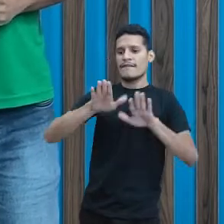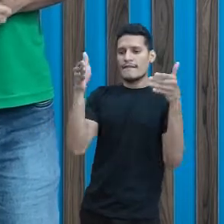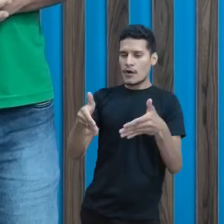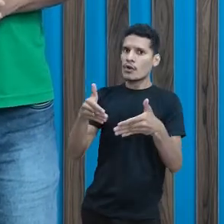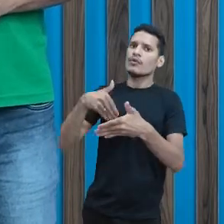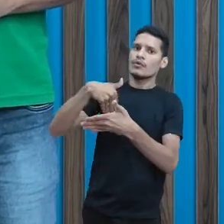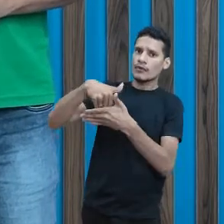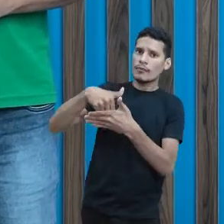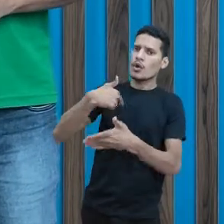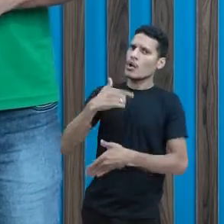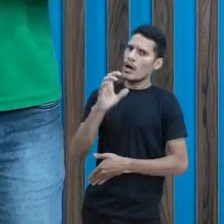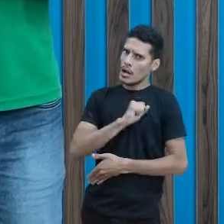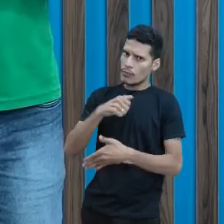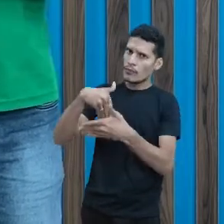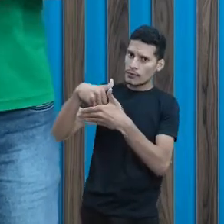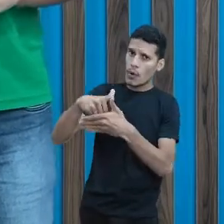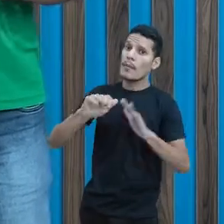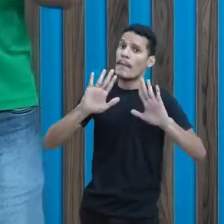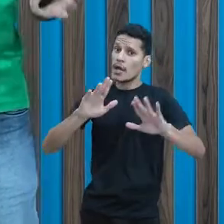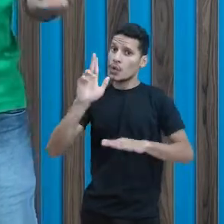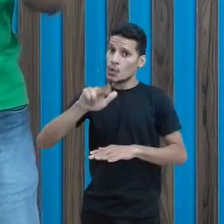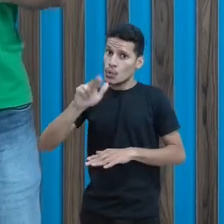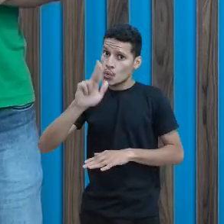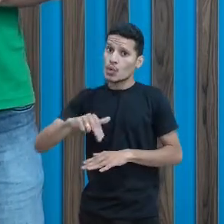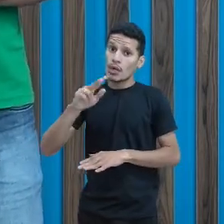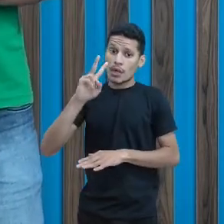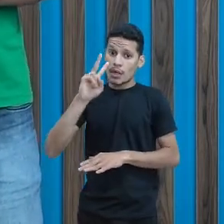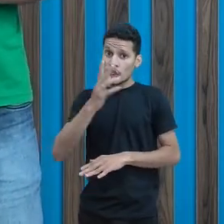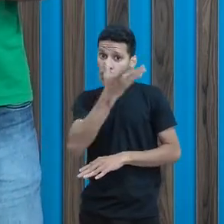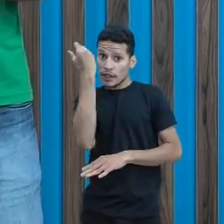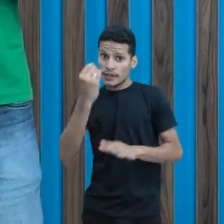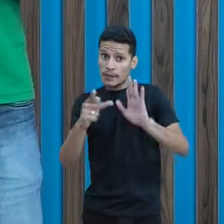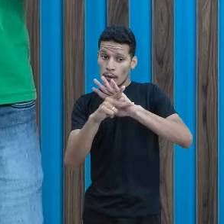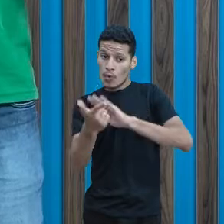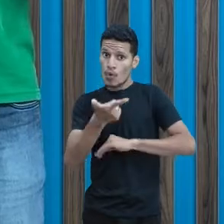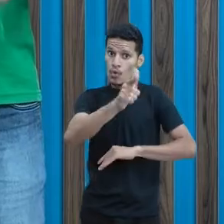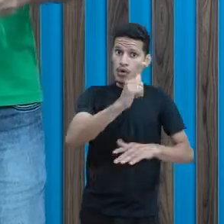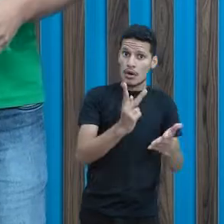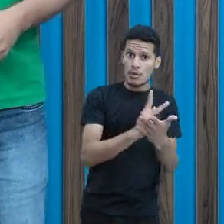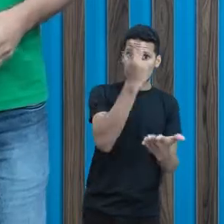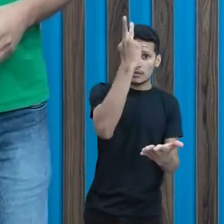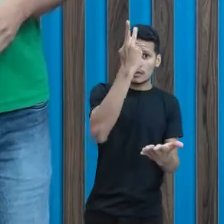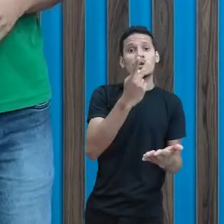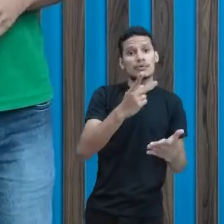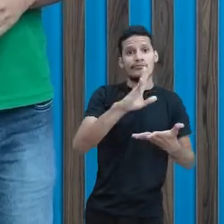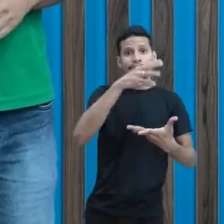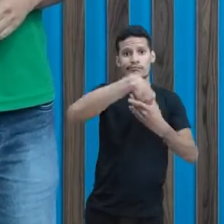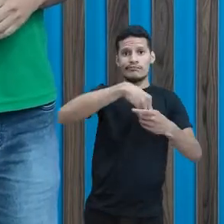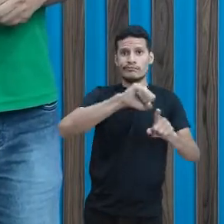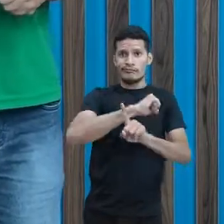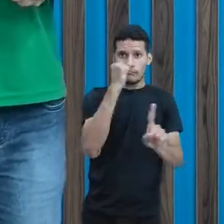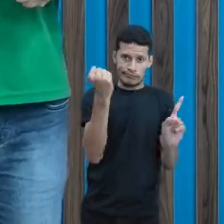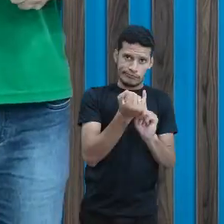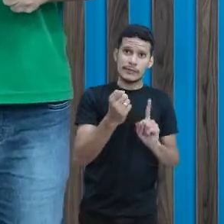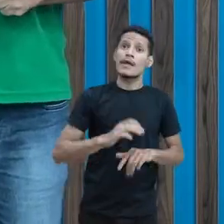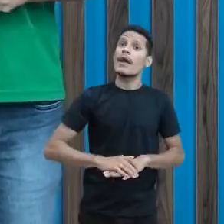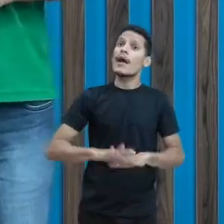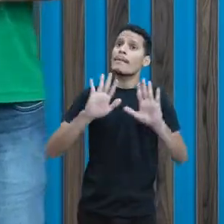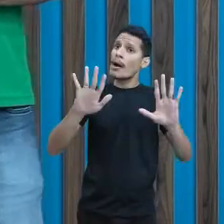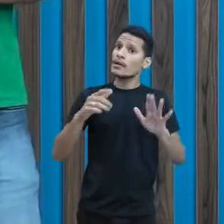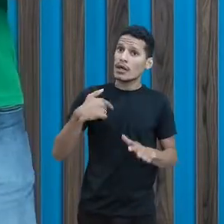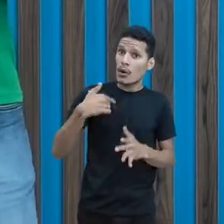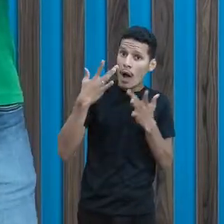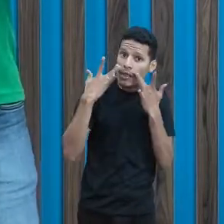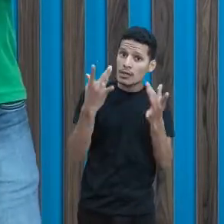futebol, claro, mas a gente nunca pode deixar de observar os outros lados, tá bom? Os outros aspectos da nossa sociedade. E aí, eu chamo a